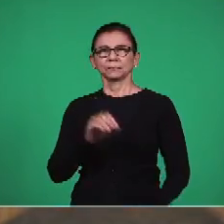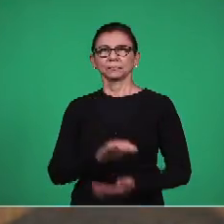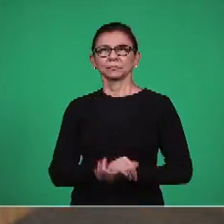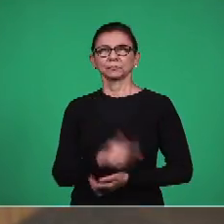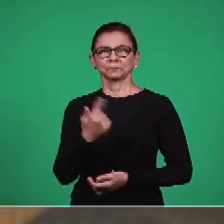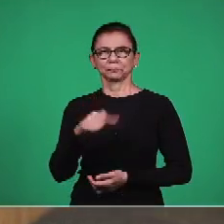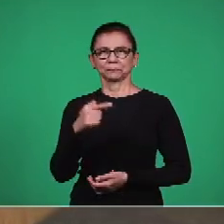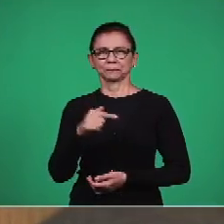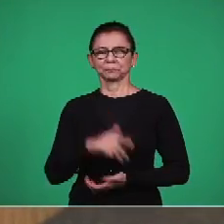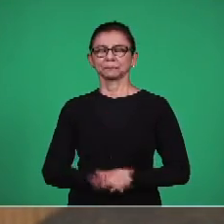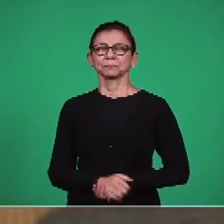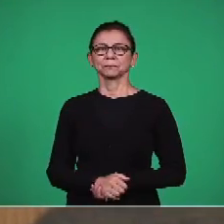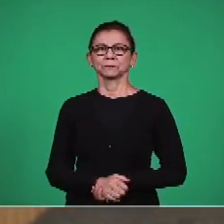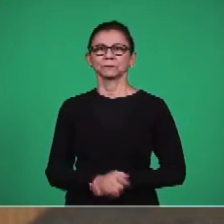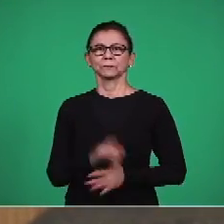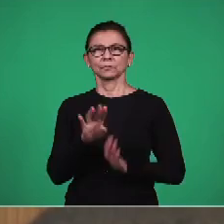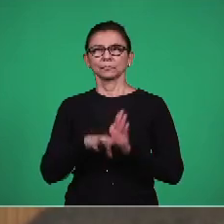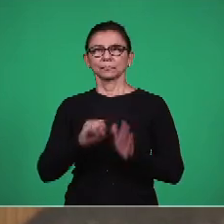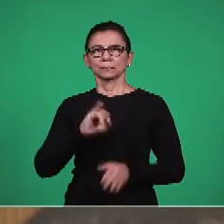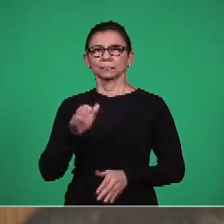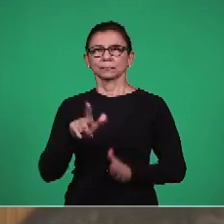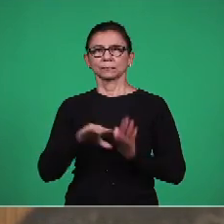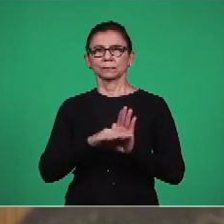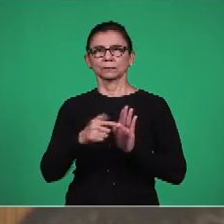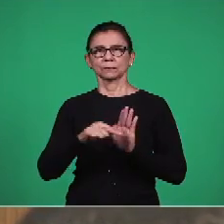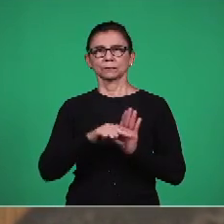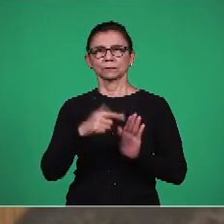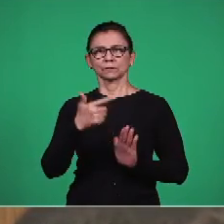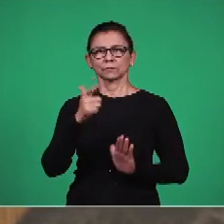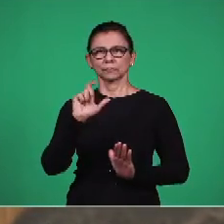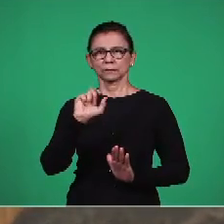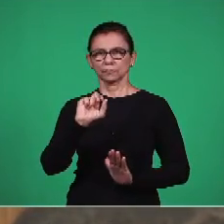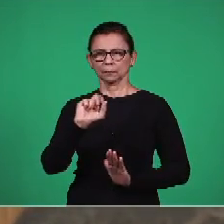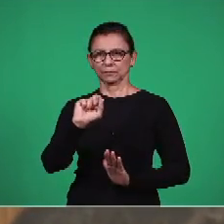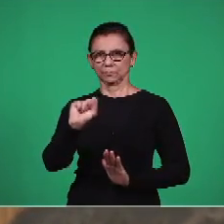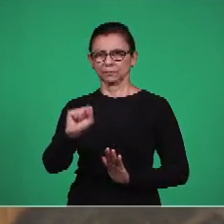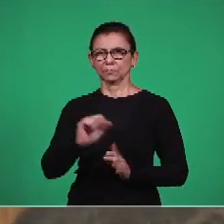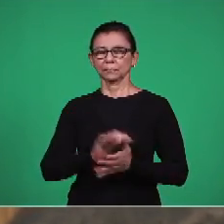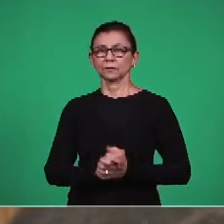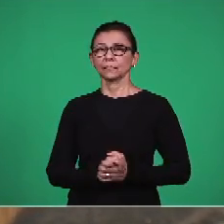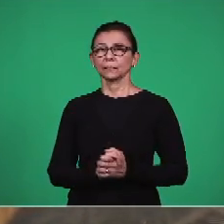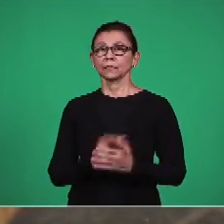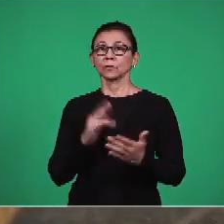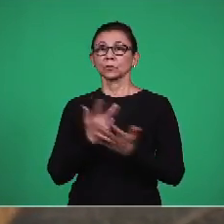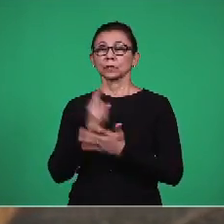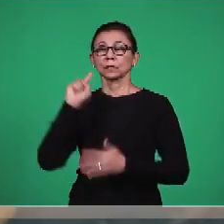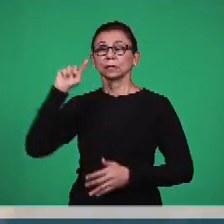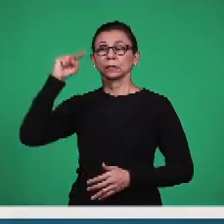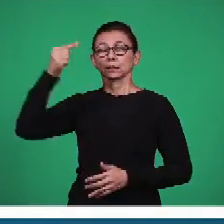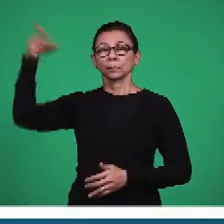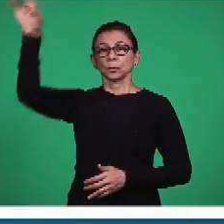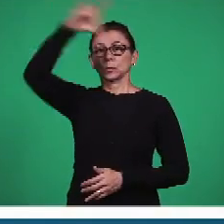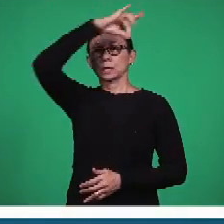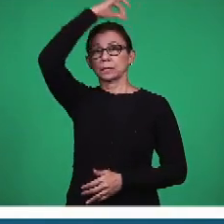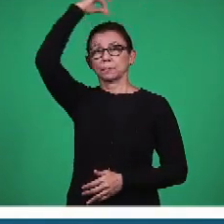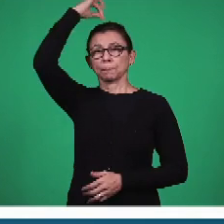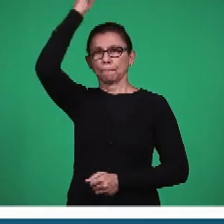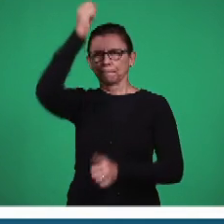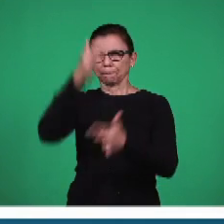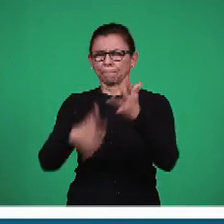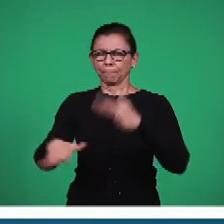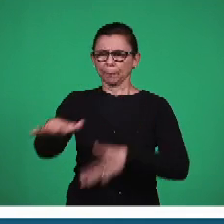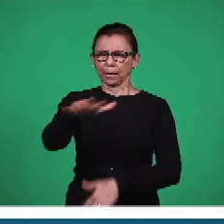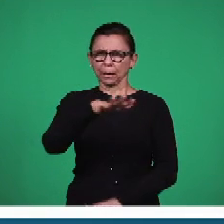Queimados. O texto de Joel 2:28 diz assim: E há de ser que depois derramarei o meu espírito sobre toda a